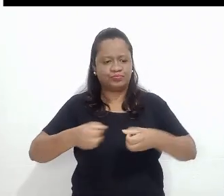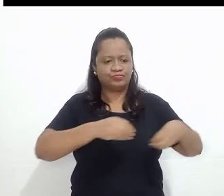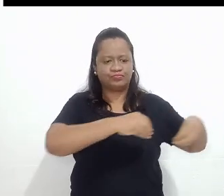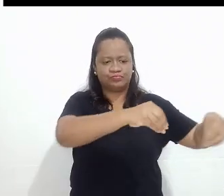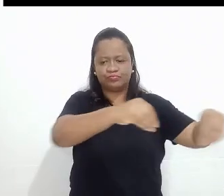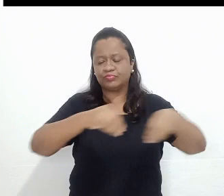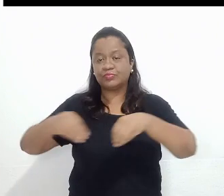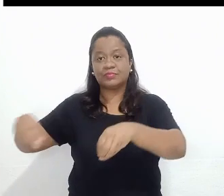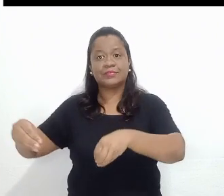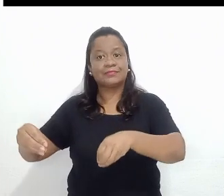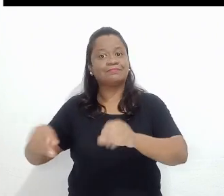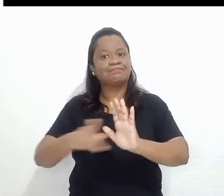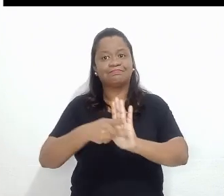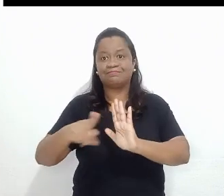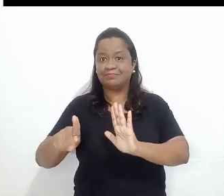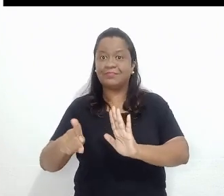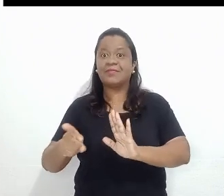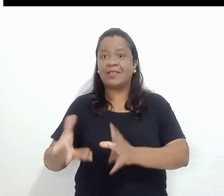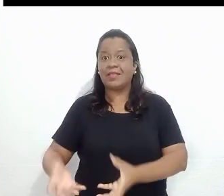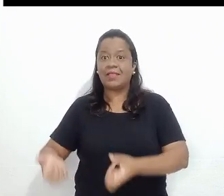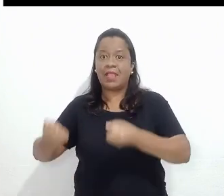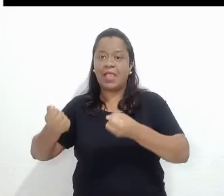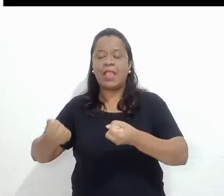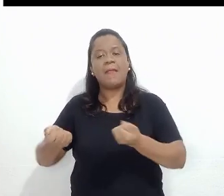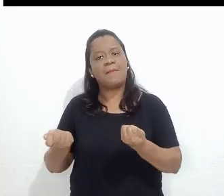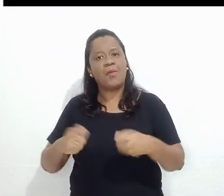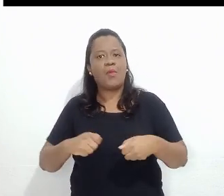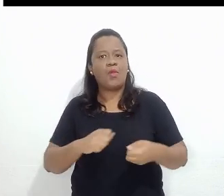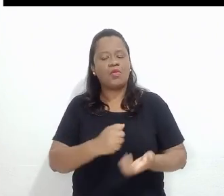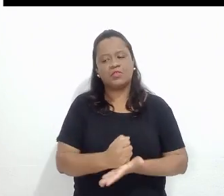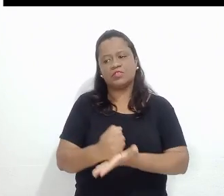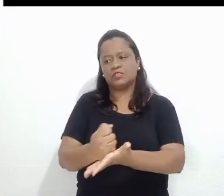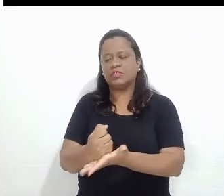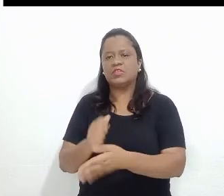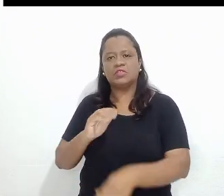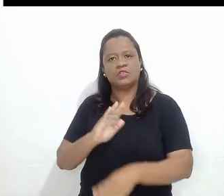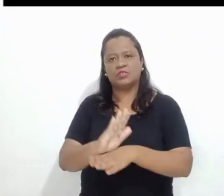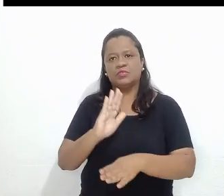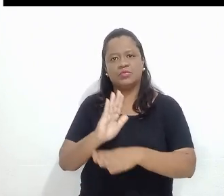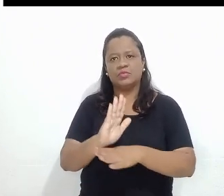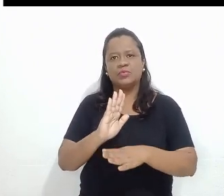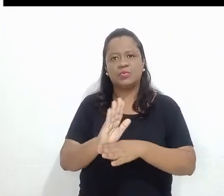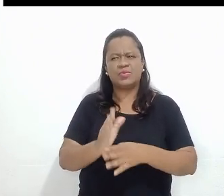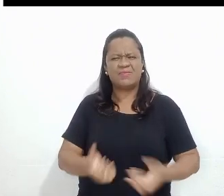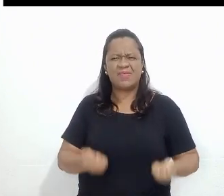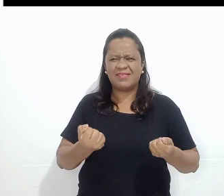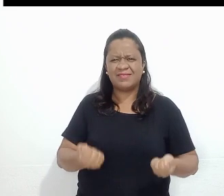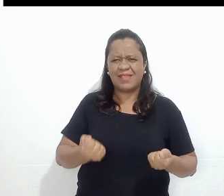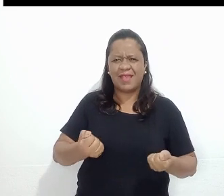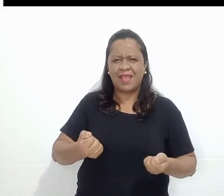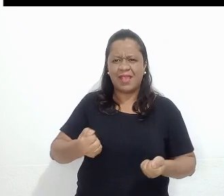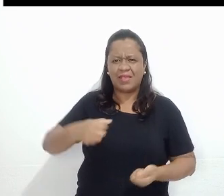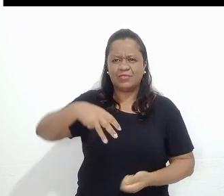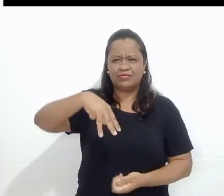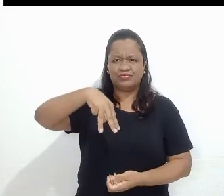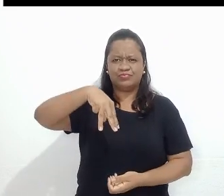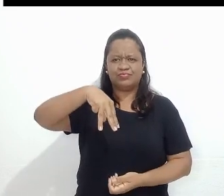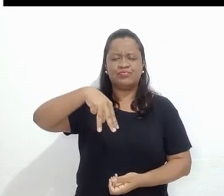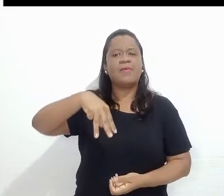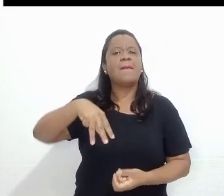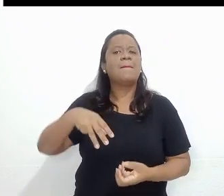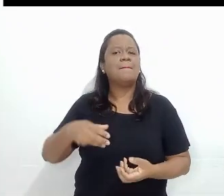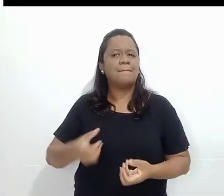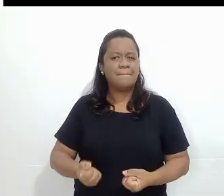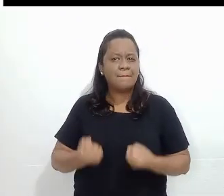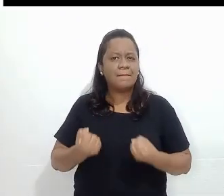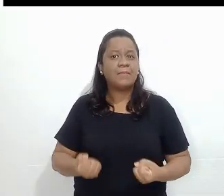carrega. Podem vir pessoas para ajudar, o primeiro assistente ajuda, alguma coisa, porque as câmeras são pesadas, os tripés são muito pesados.